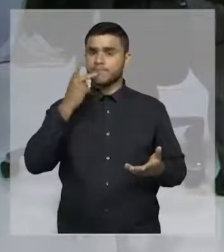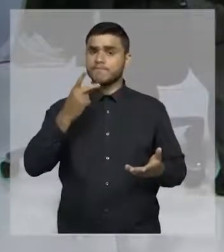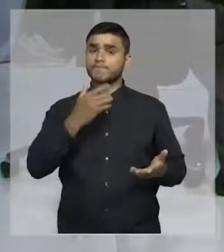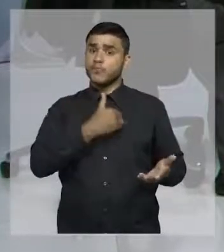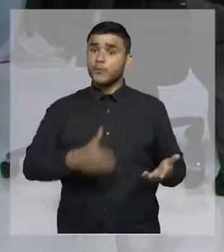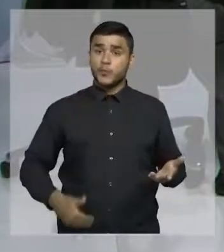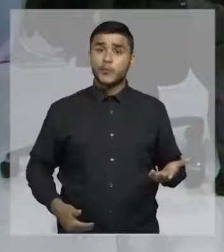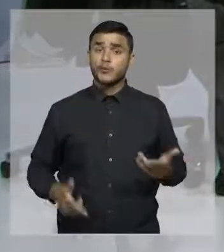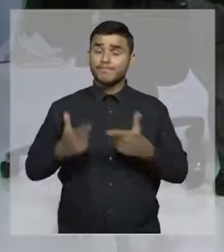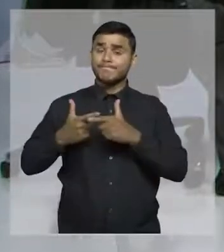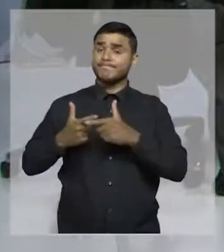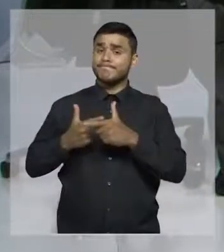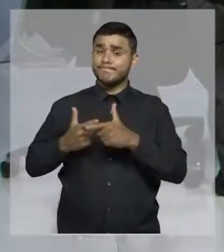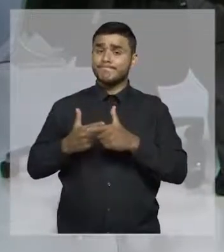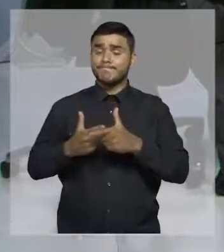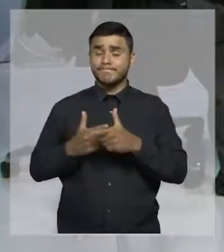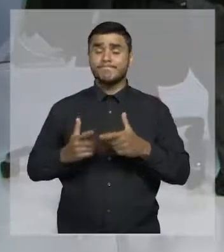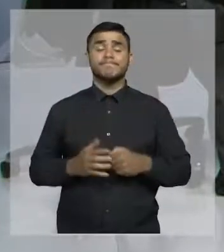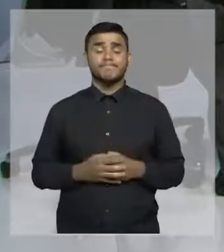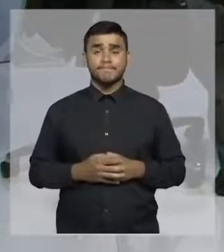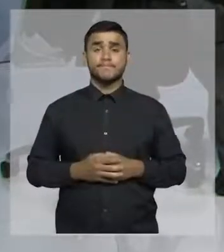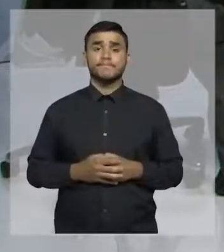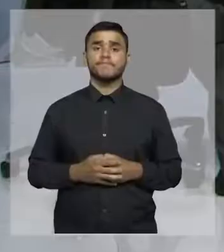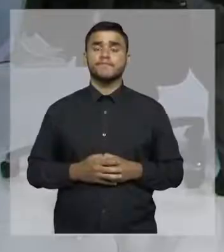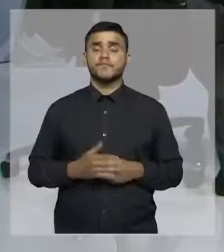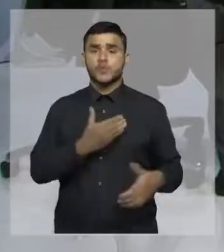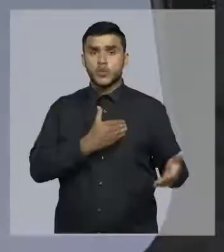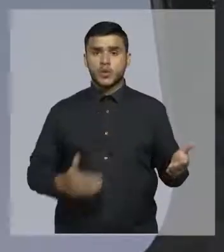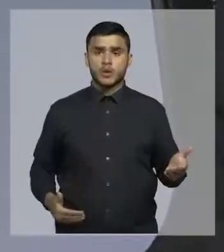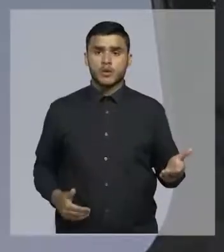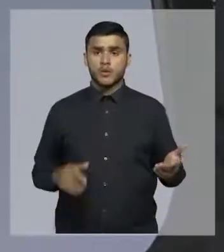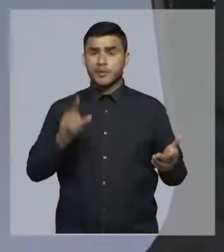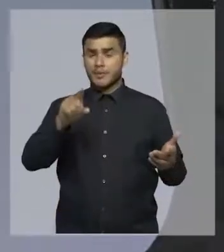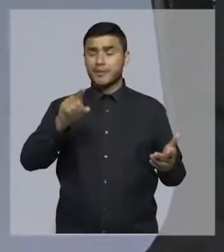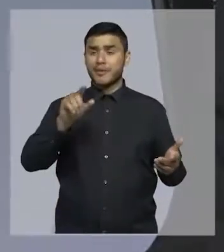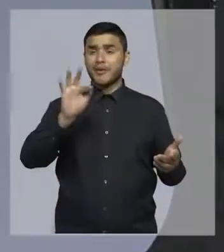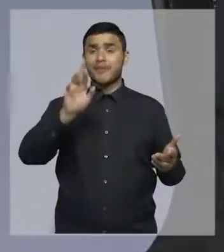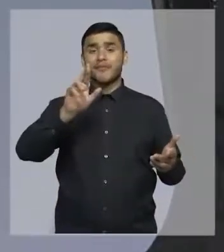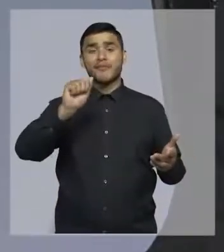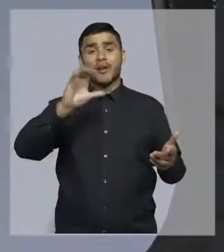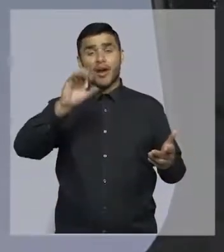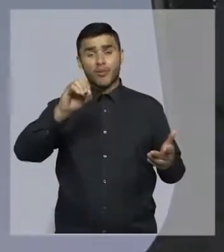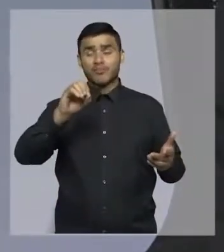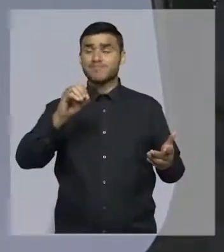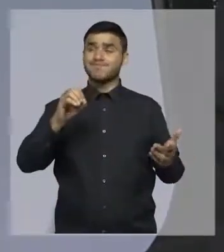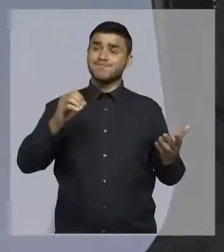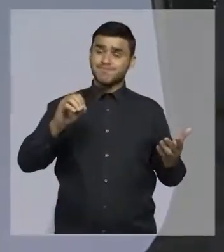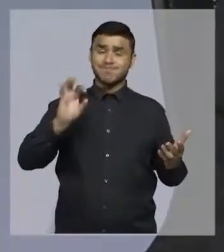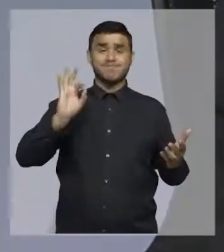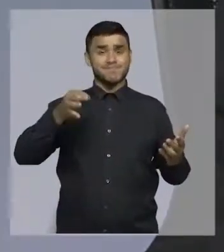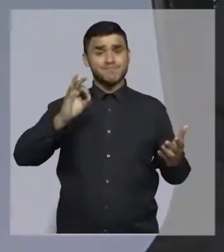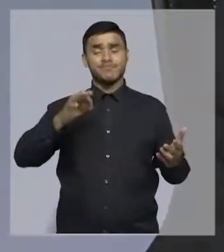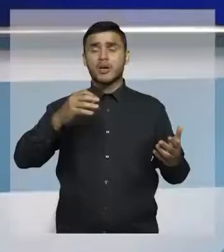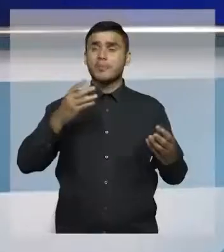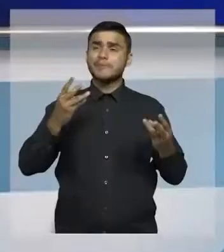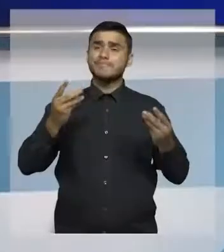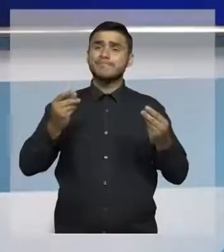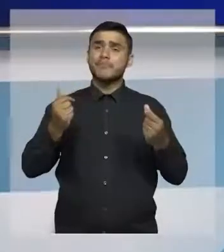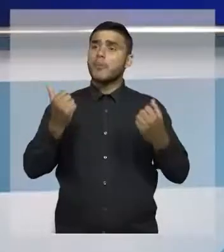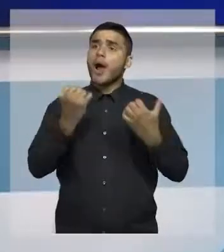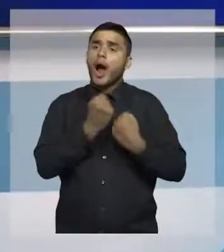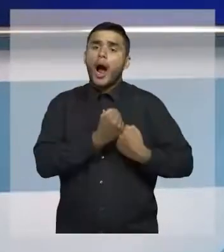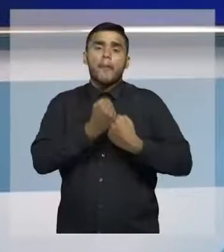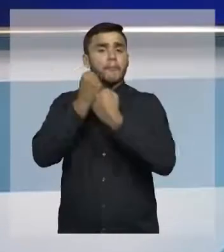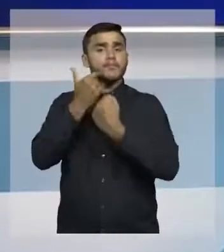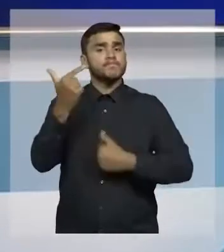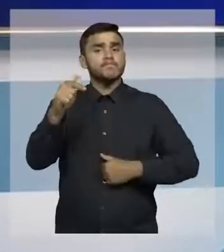que eu lhe coloco é, o governo é fraco e, a partir dessa sua fraqueza, compreendendo aqui